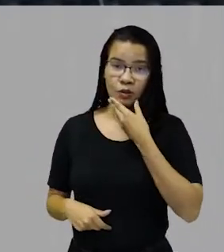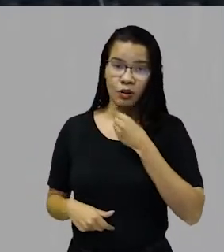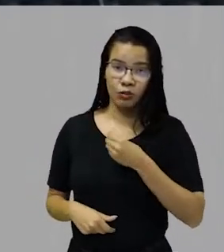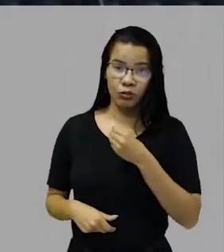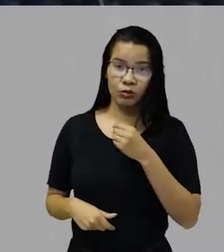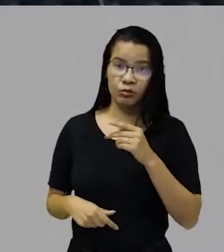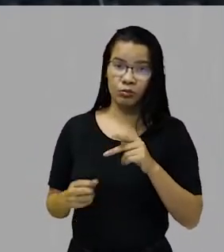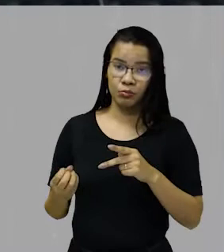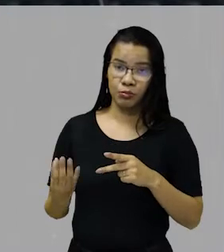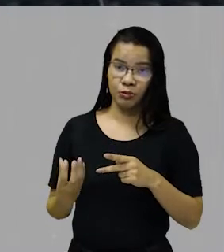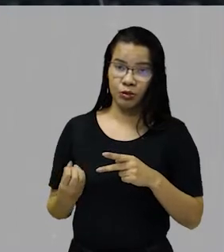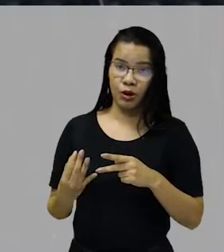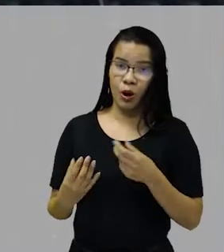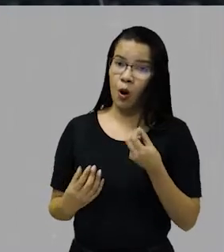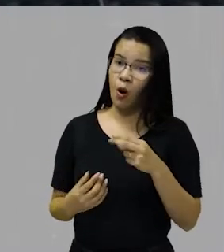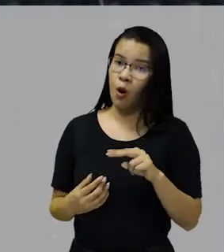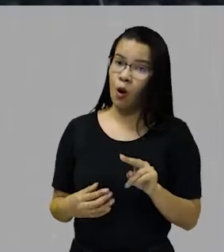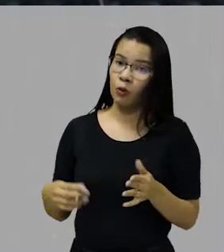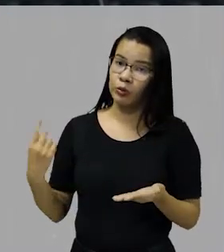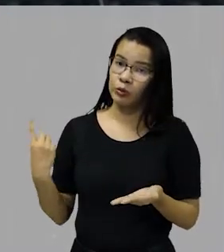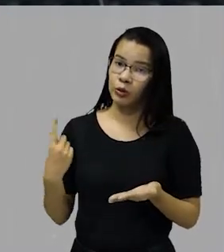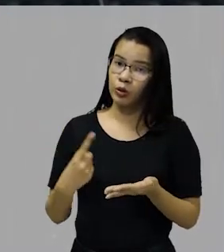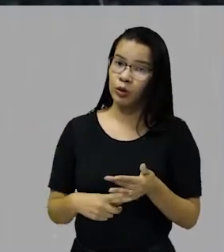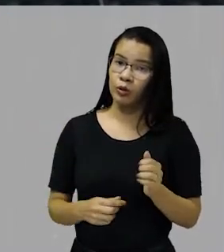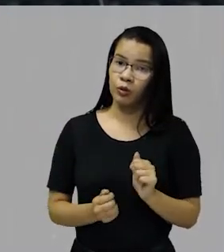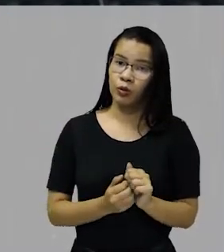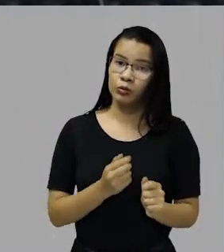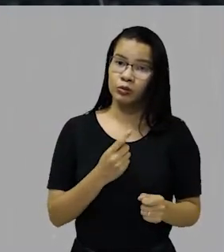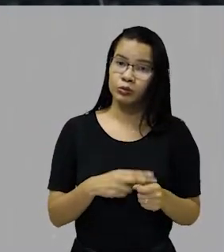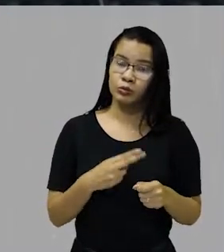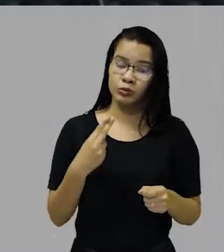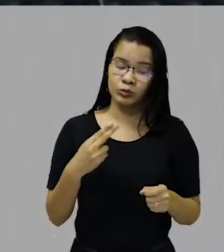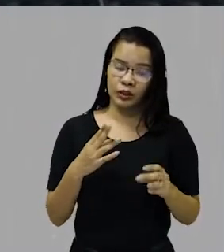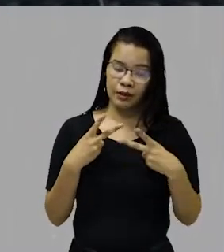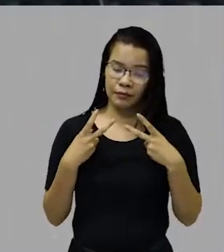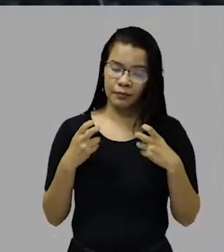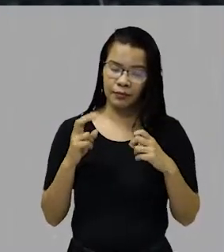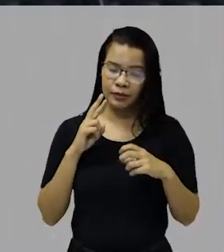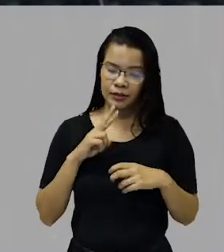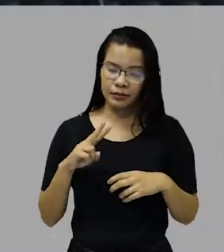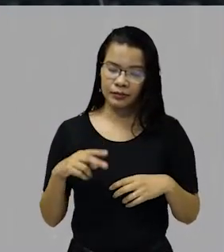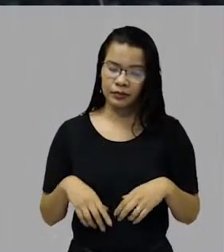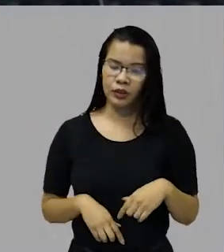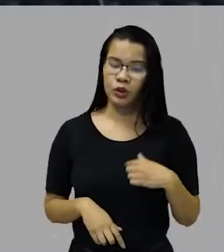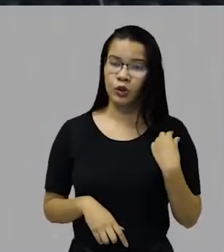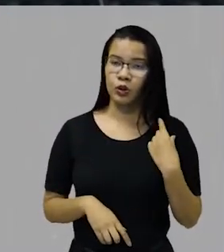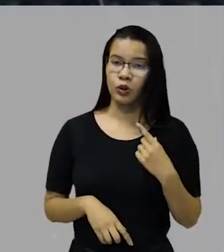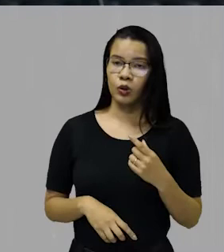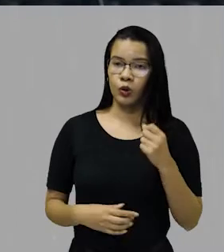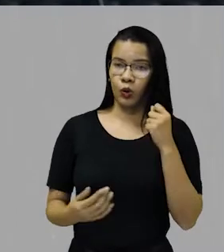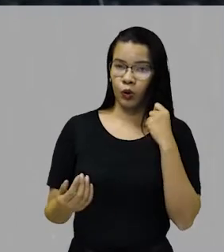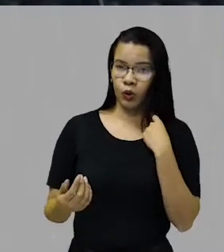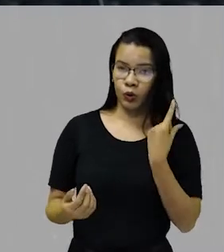plural ou concordar com o núcleo mais próximo. Olha o exemplo aqui, ó.